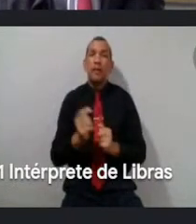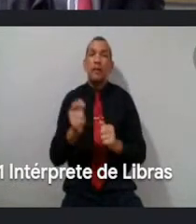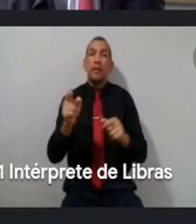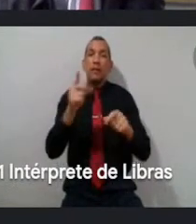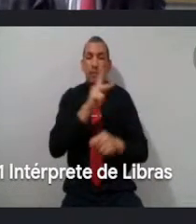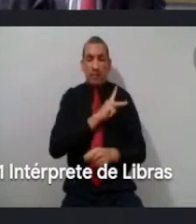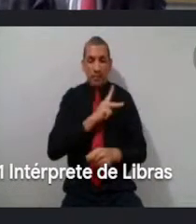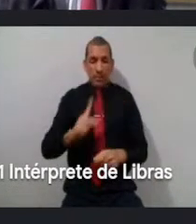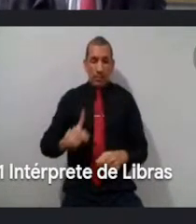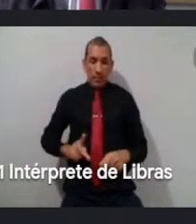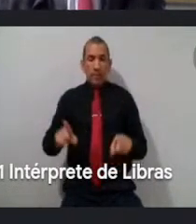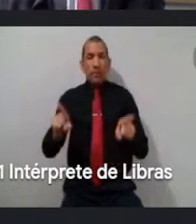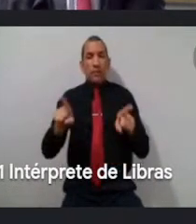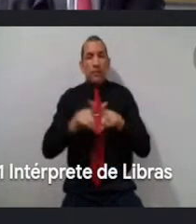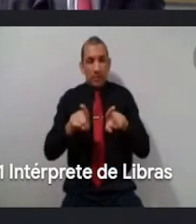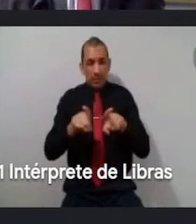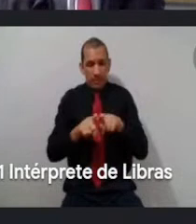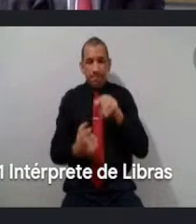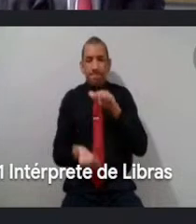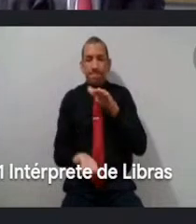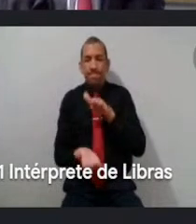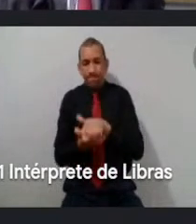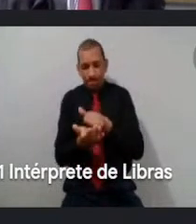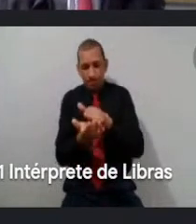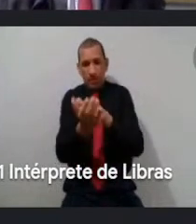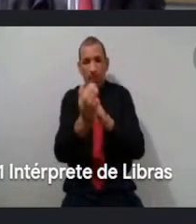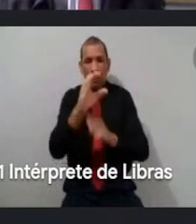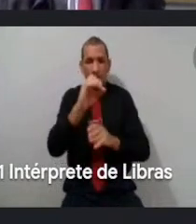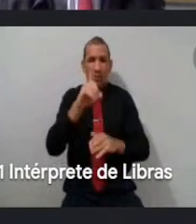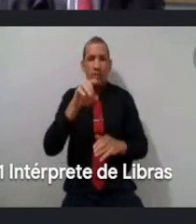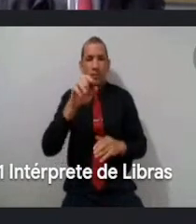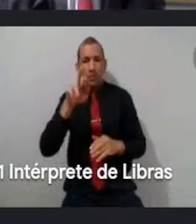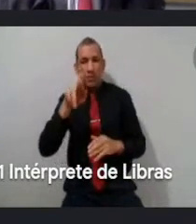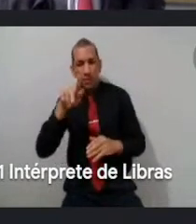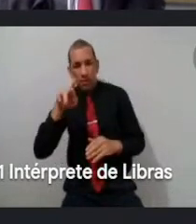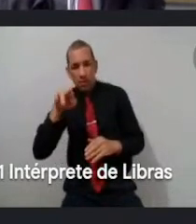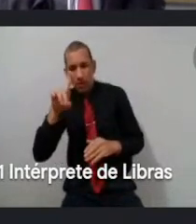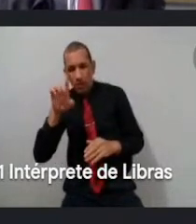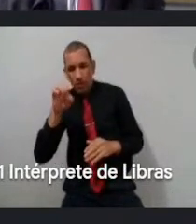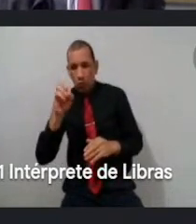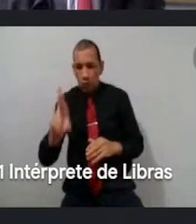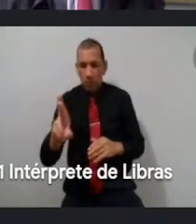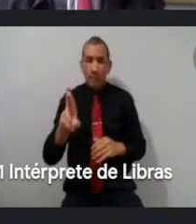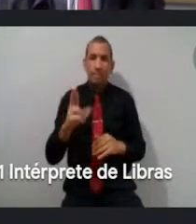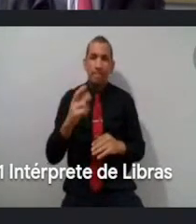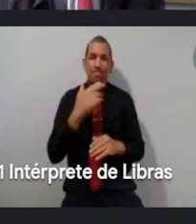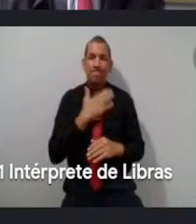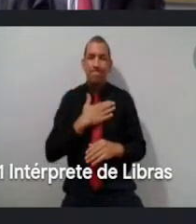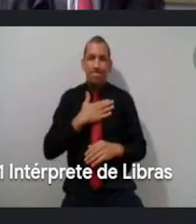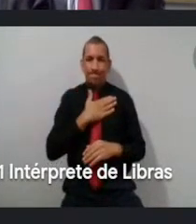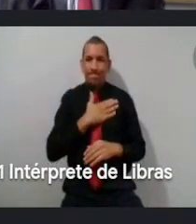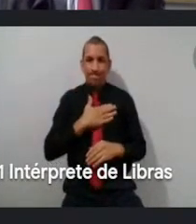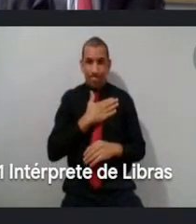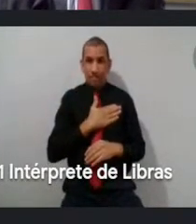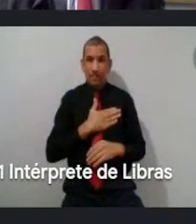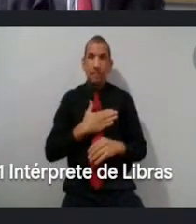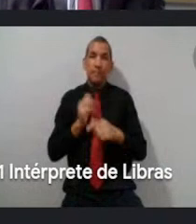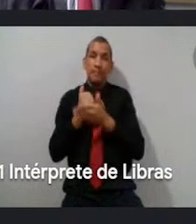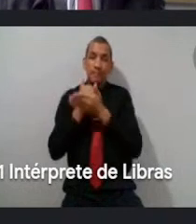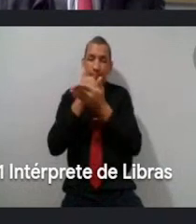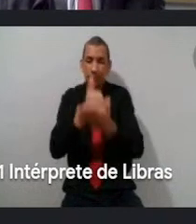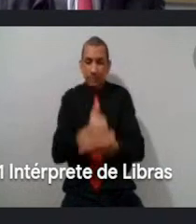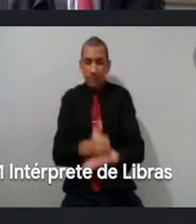gostaria de parabenizar o corregedor foi um prazer a ouvidoria poder